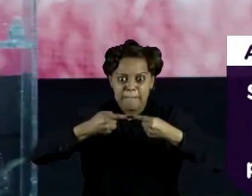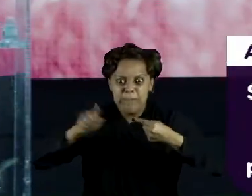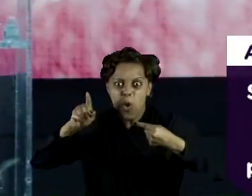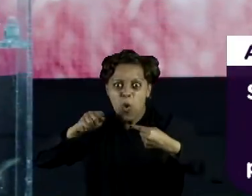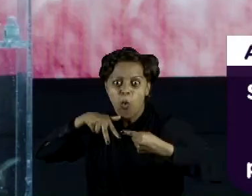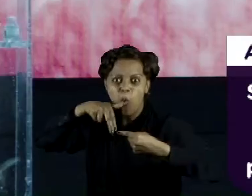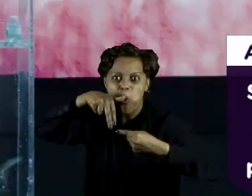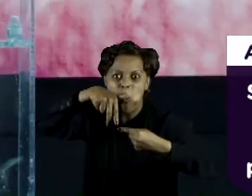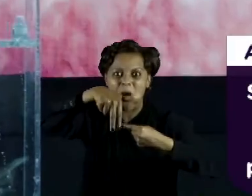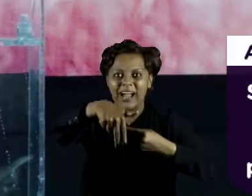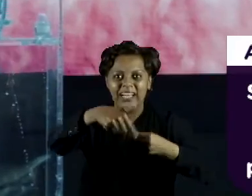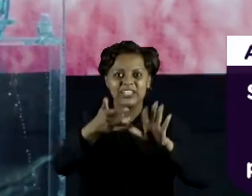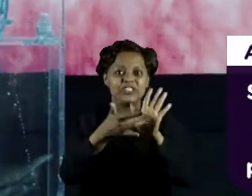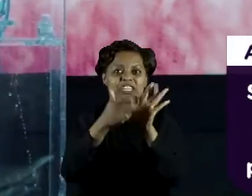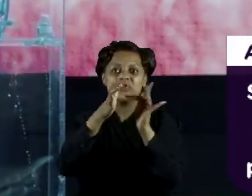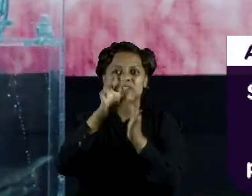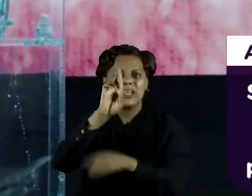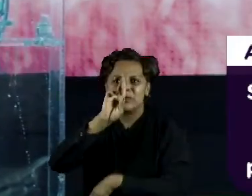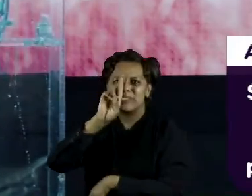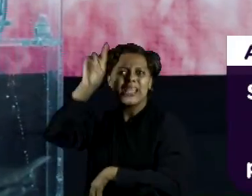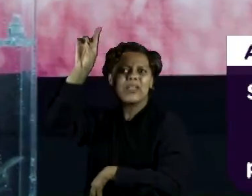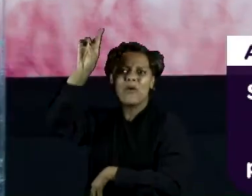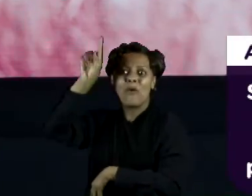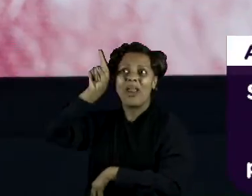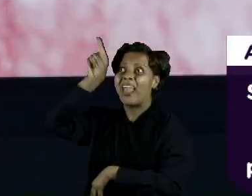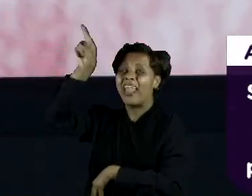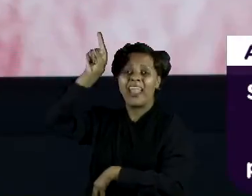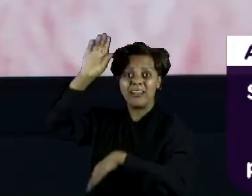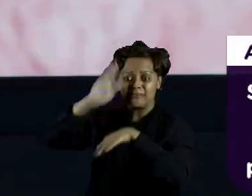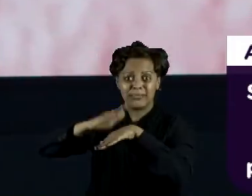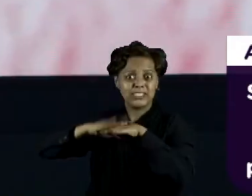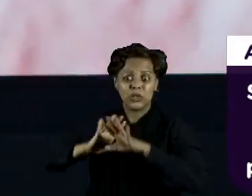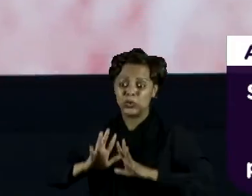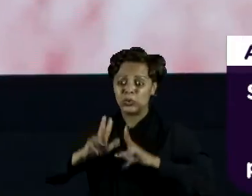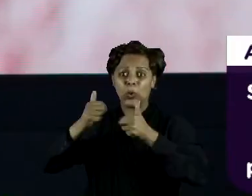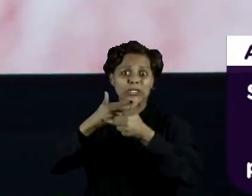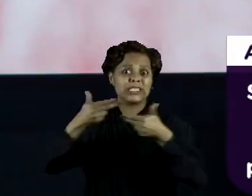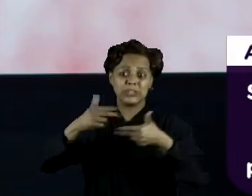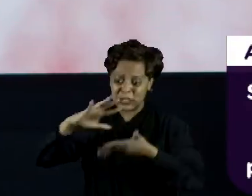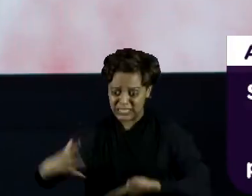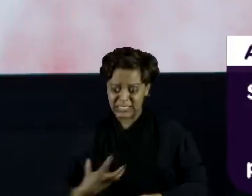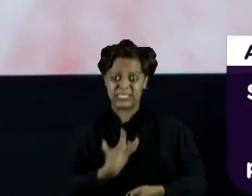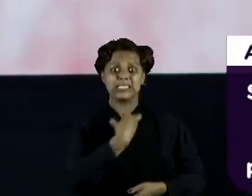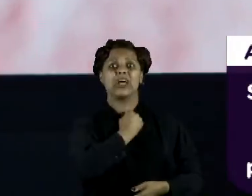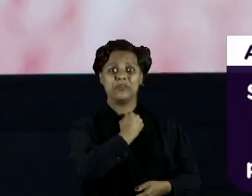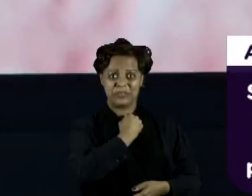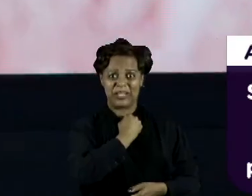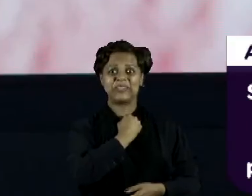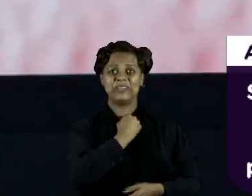Ele é o Senhor, Ele é o Criador e também o Salvador.